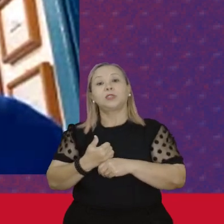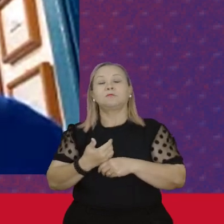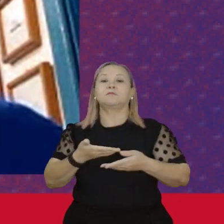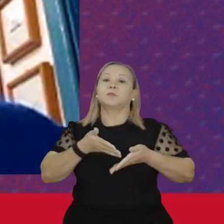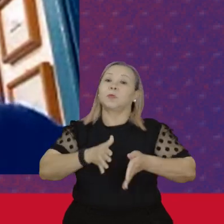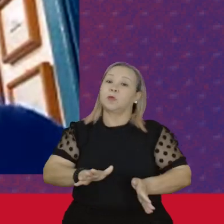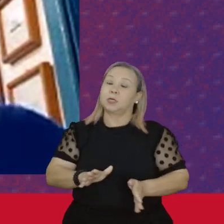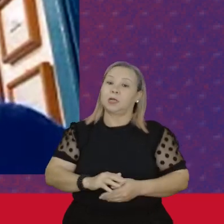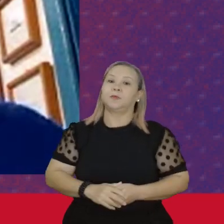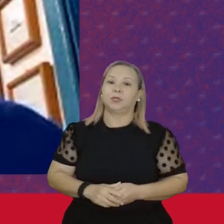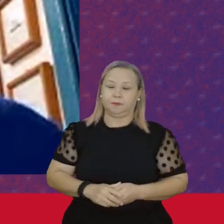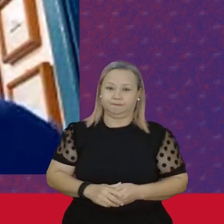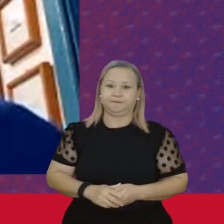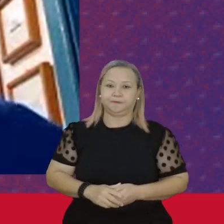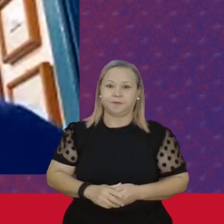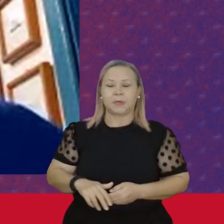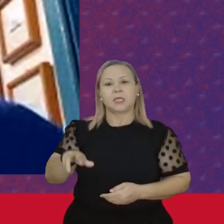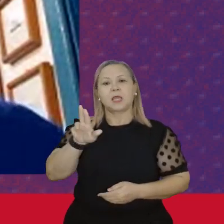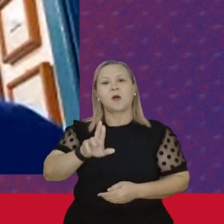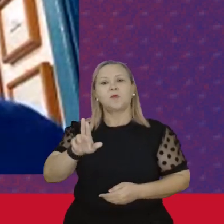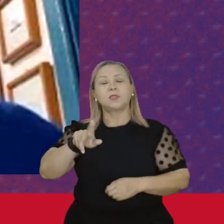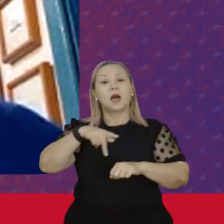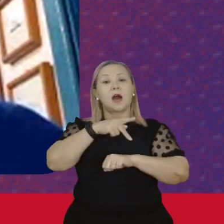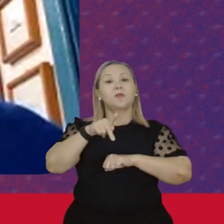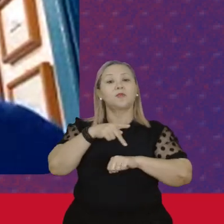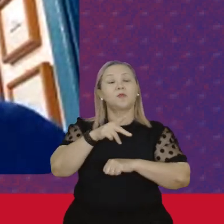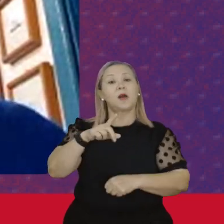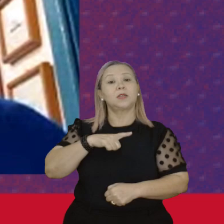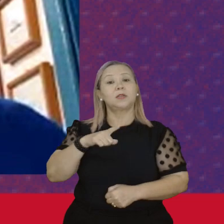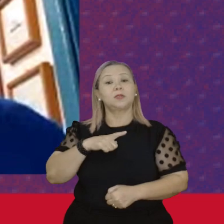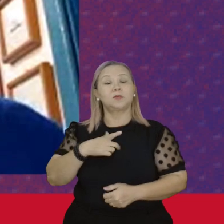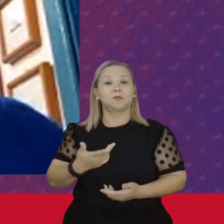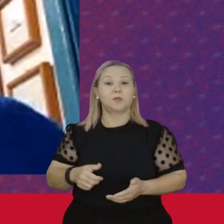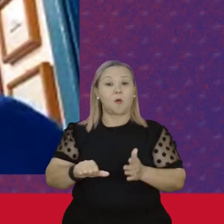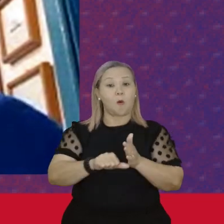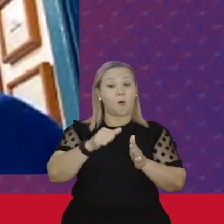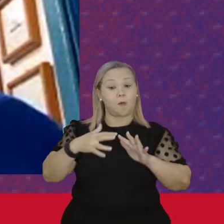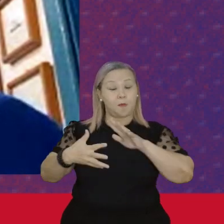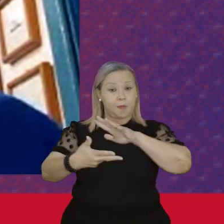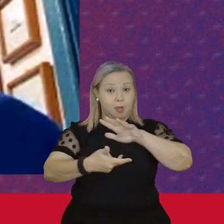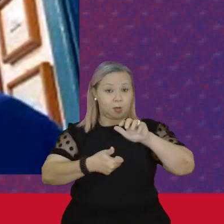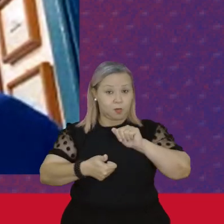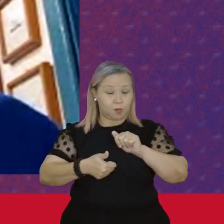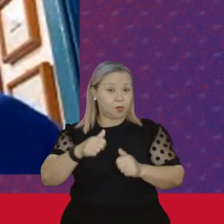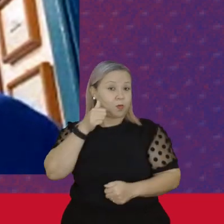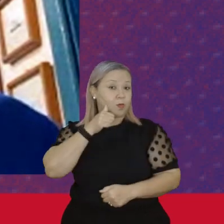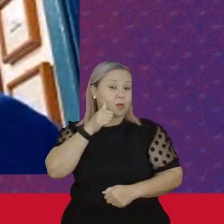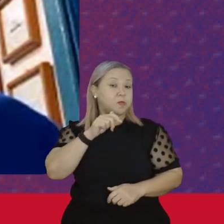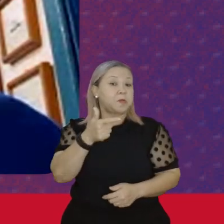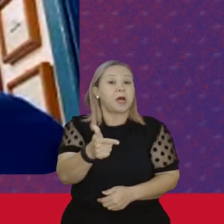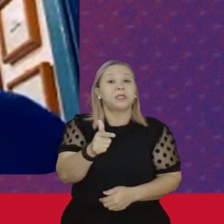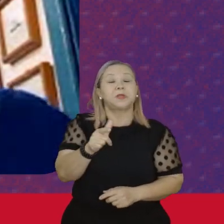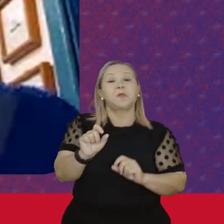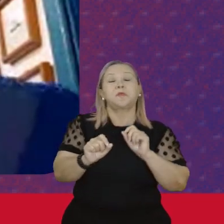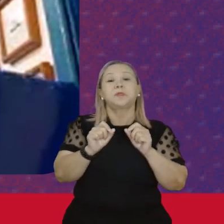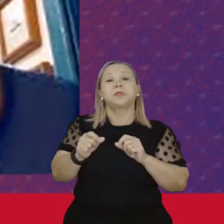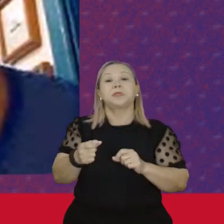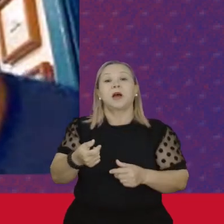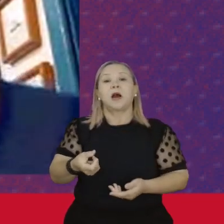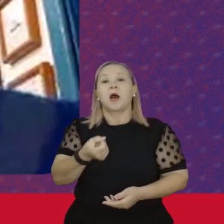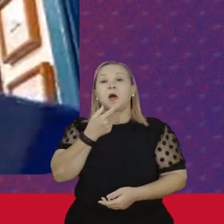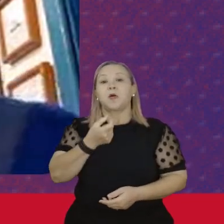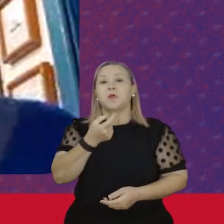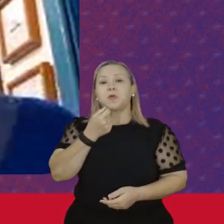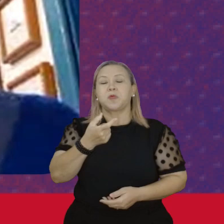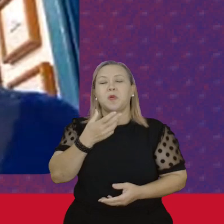contraceptivo, que estava sendo usado nos países chamados do primeiro mundo, né, onde as mulheres não tinham que tomar altas